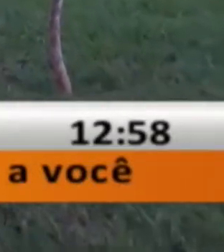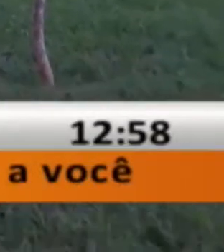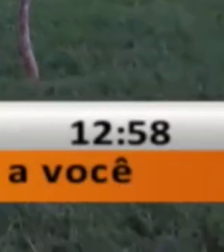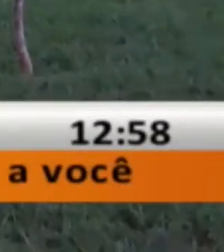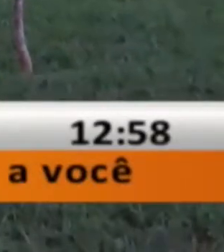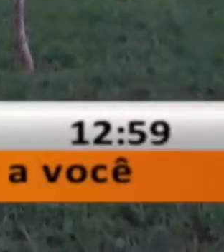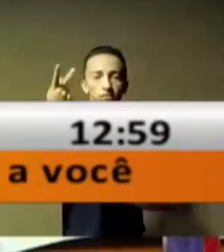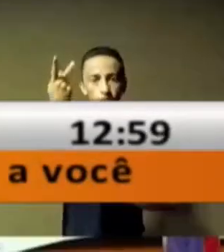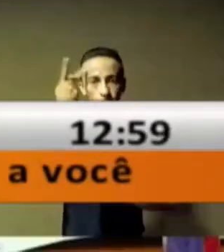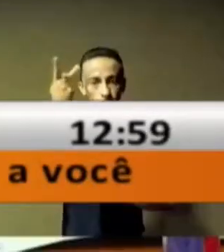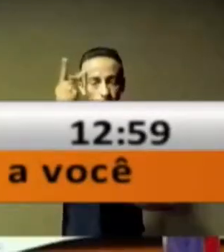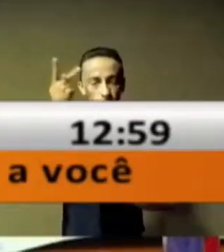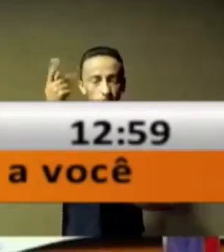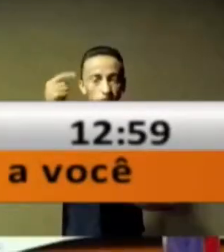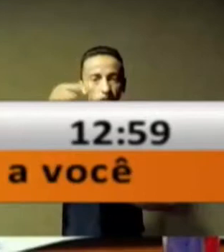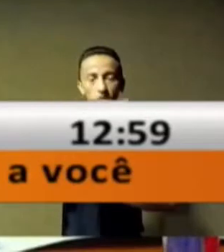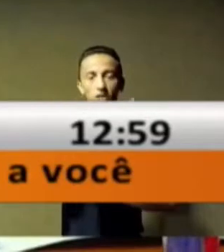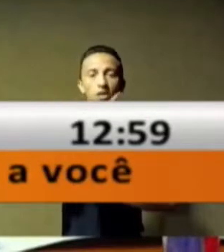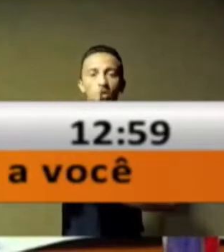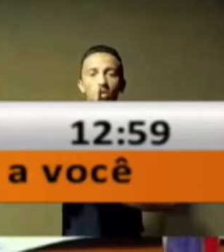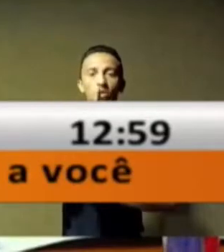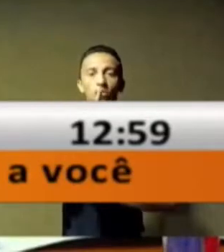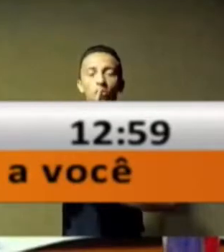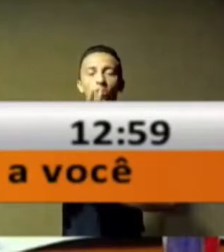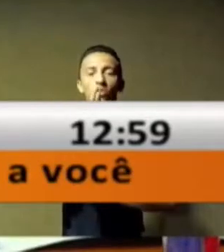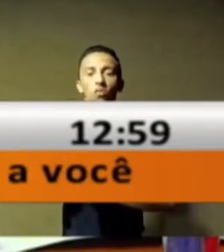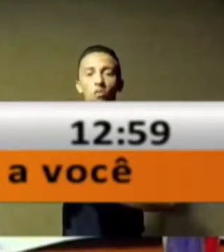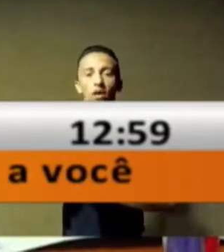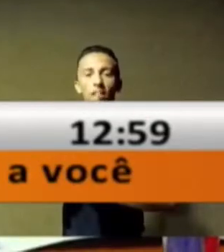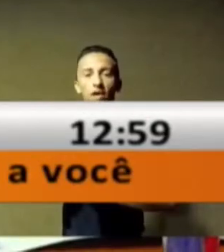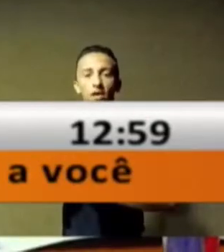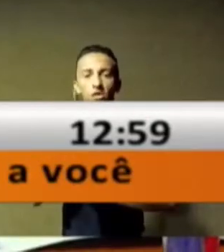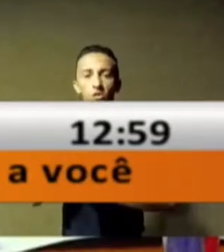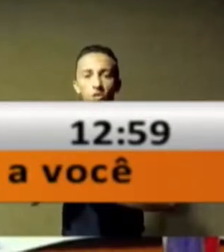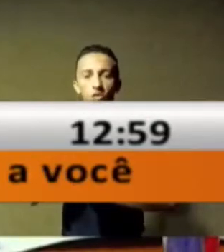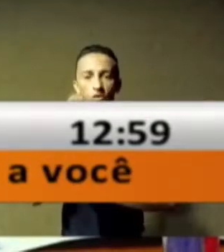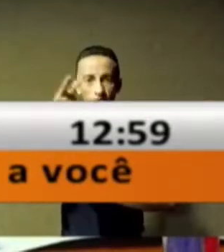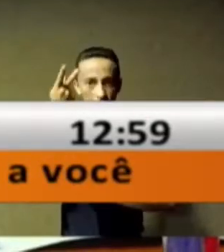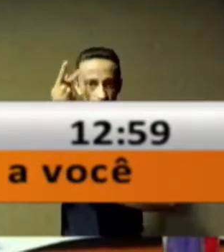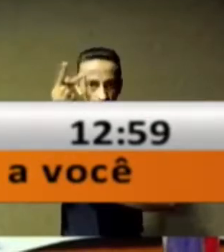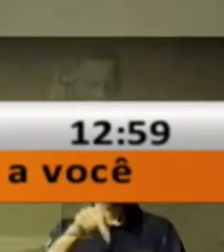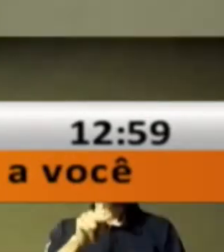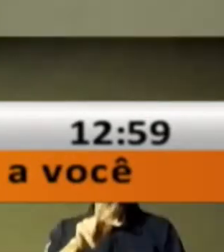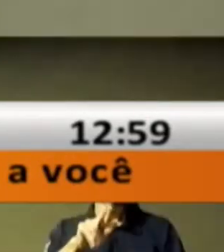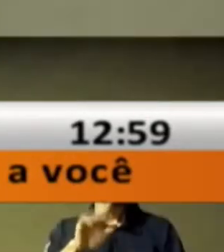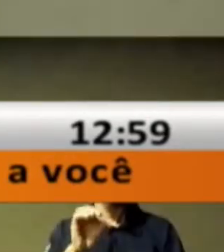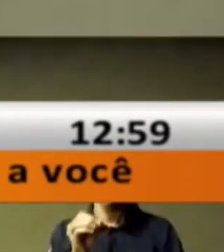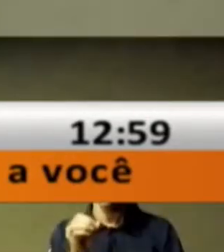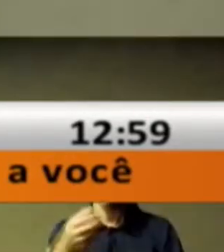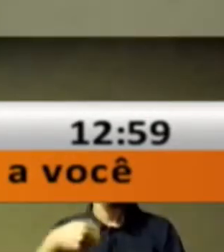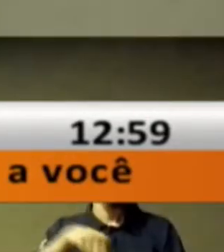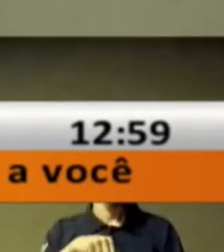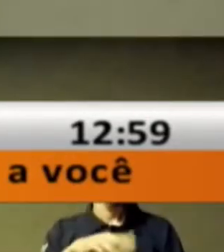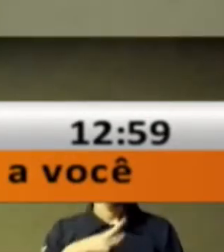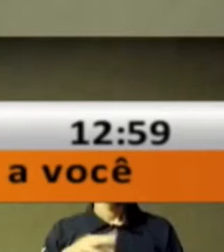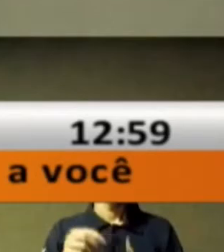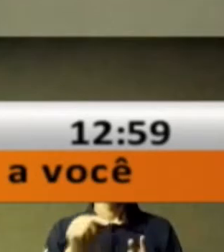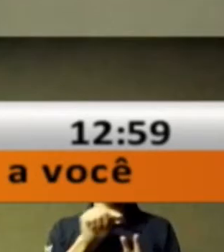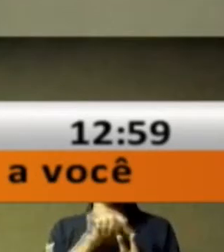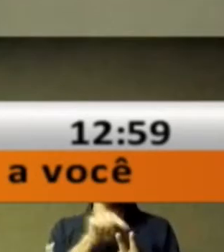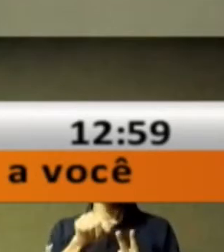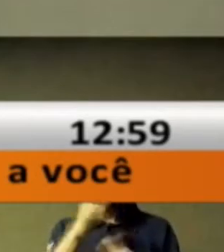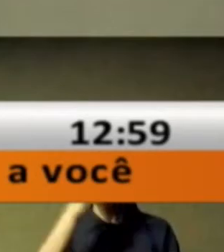do coronavírus. Confirmado, então, a presença da variante Ômicron. No momento, eles estão